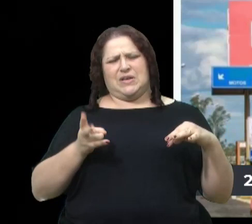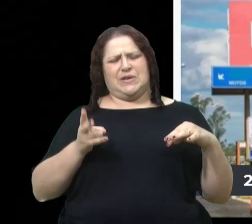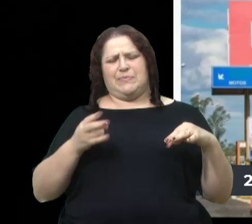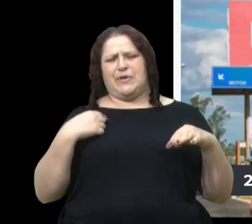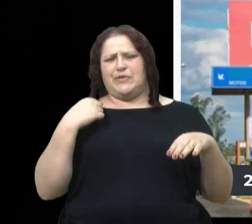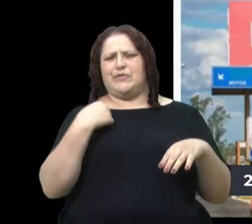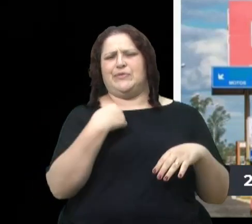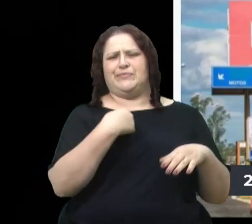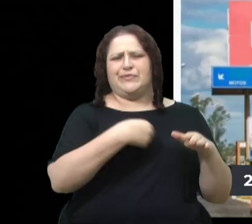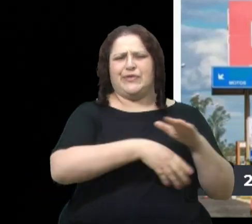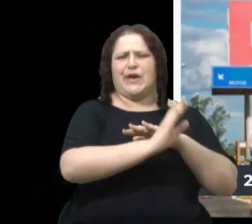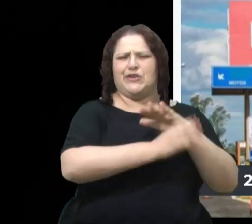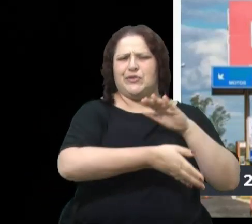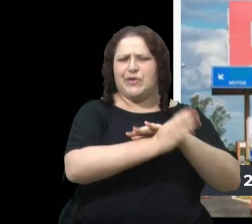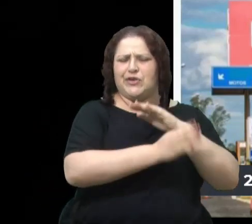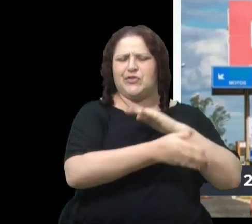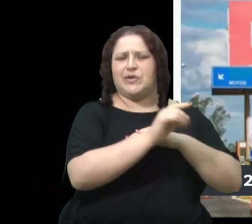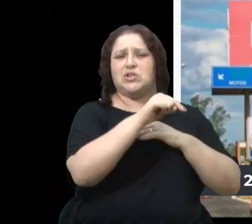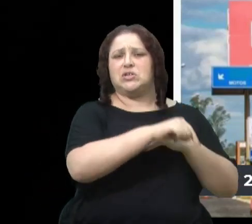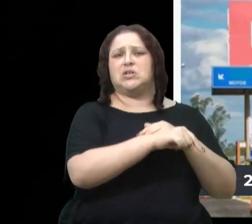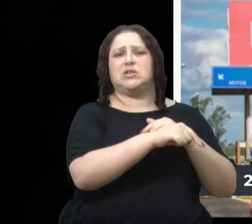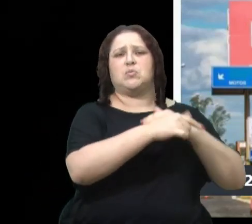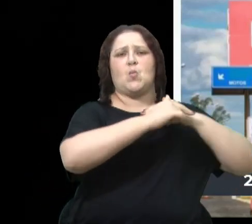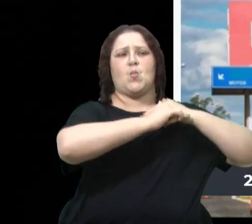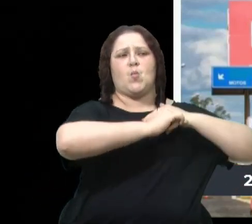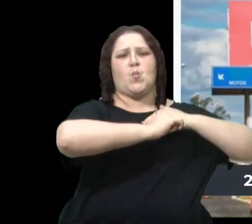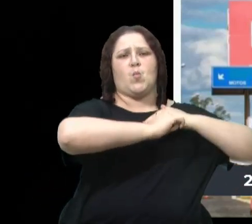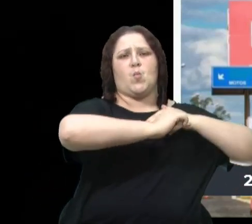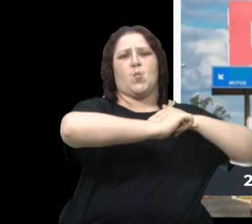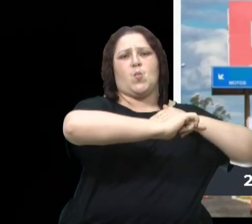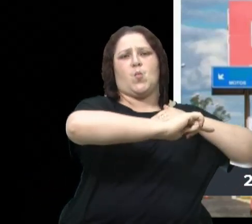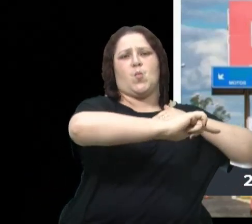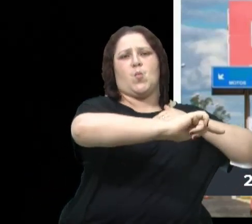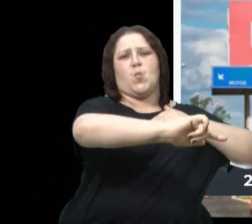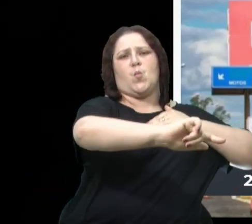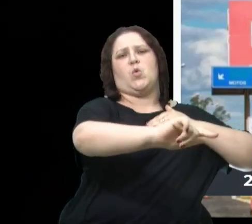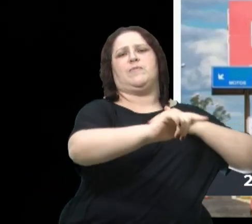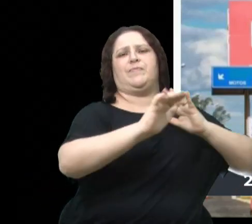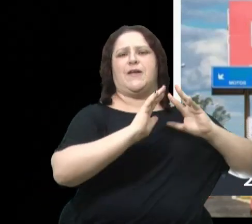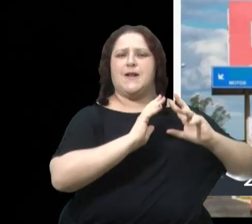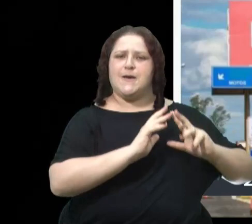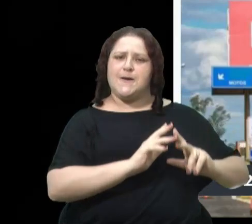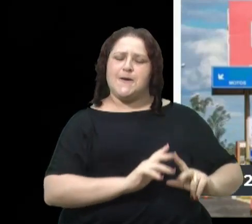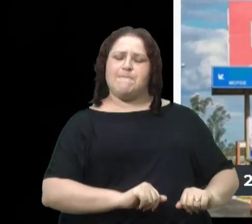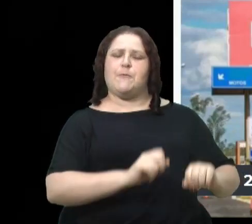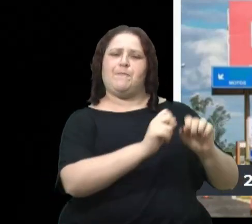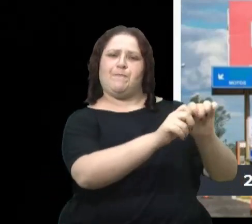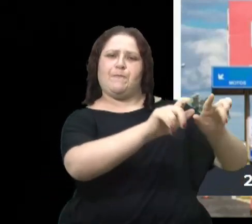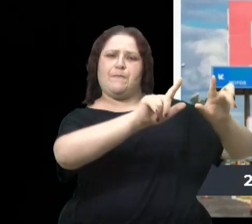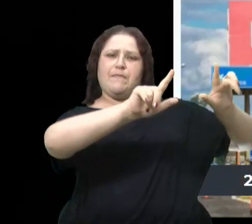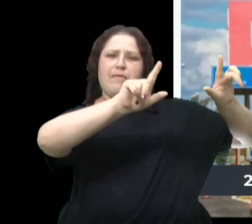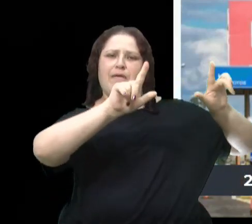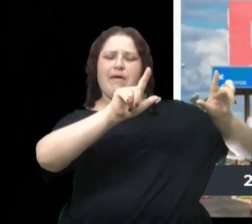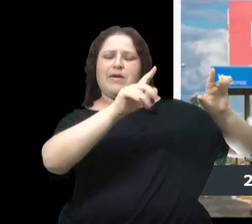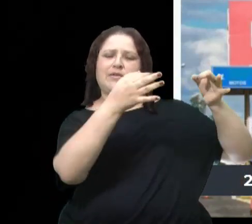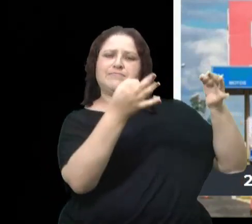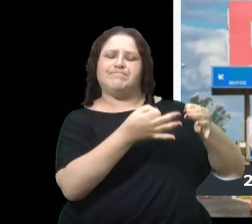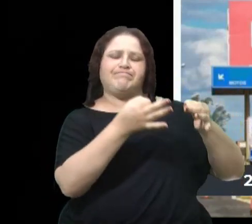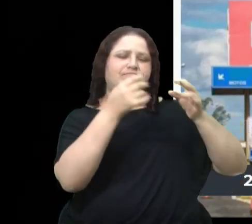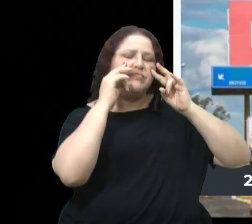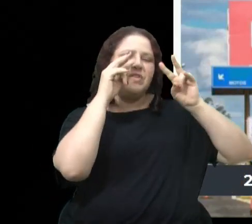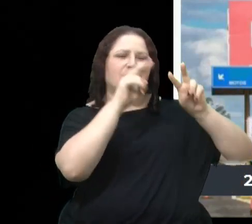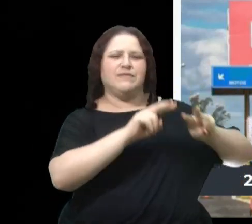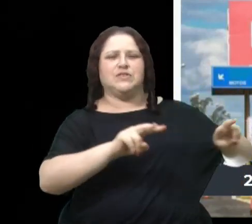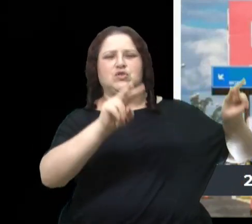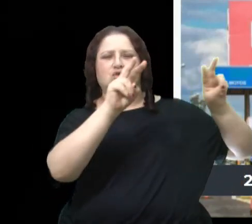que ali não tem um probleminha de roçada, as placas estão sempre bem colocadas, bem vistas,